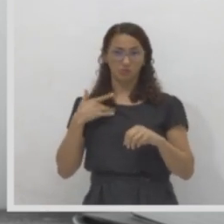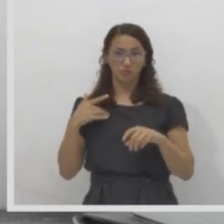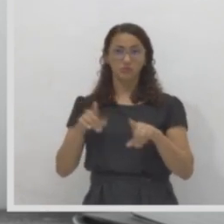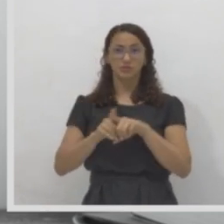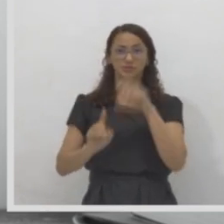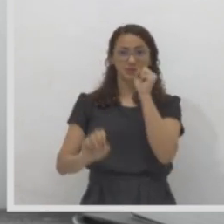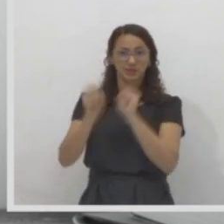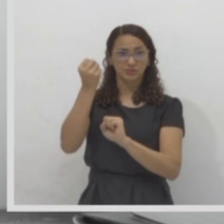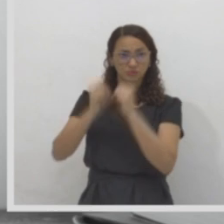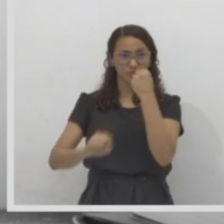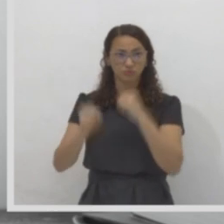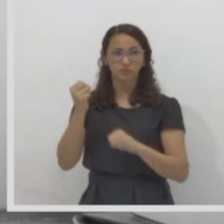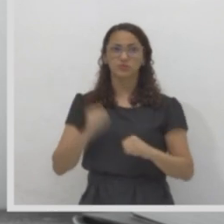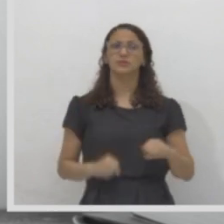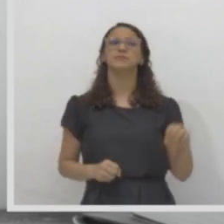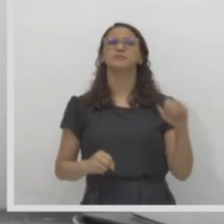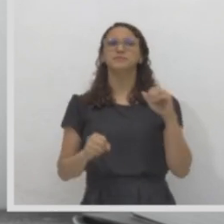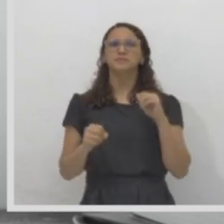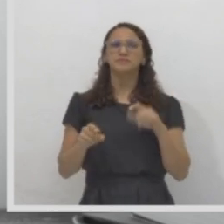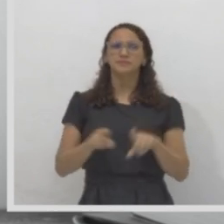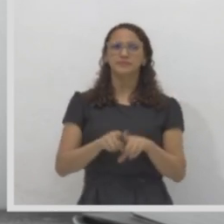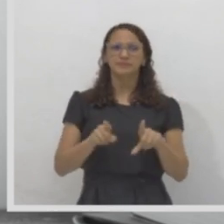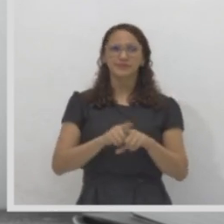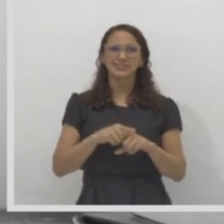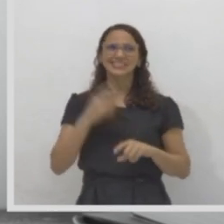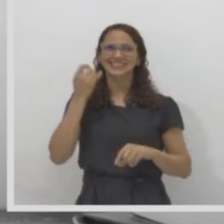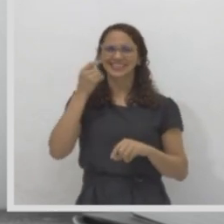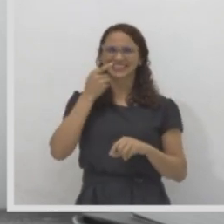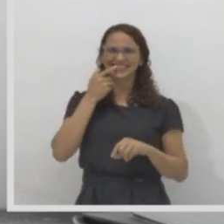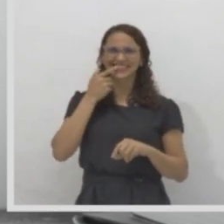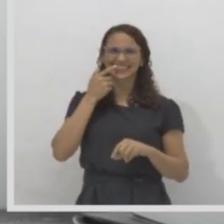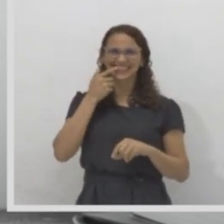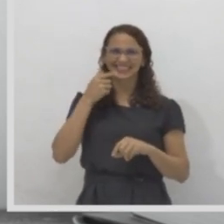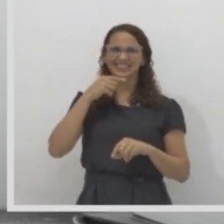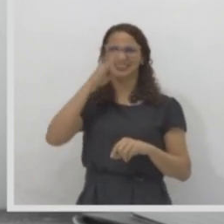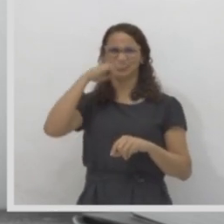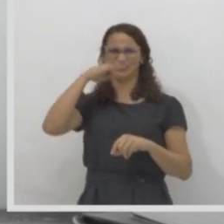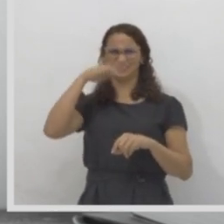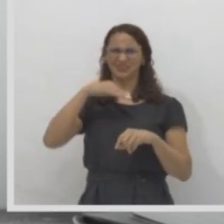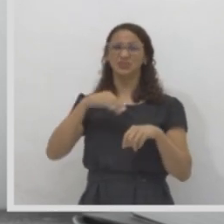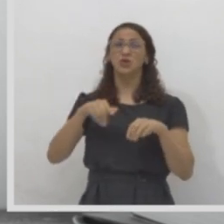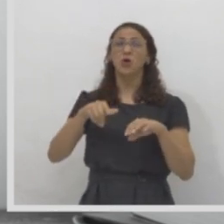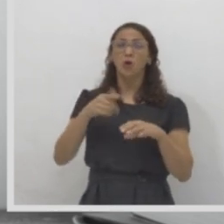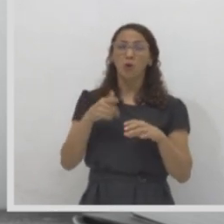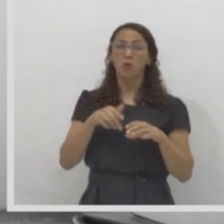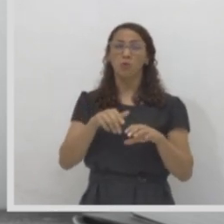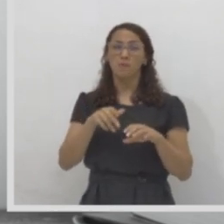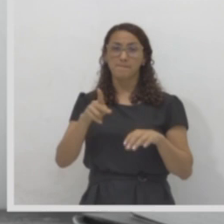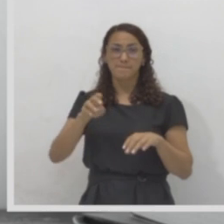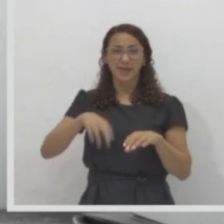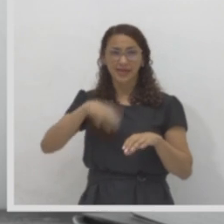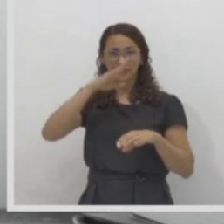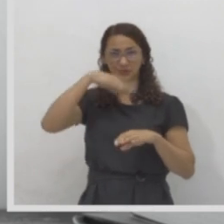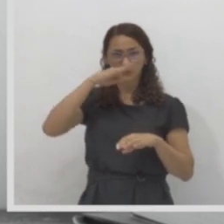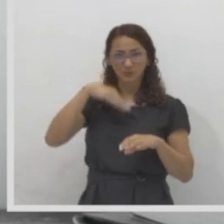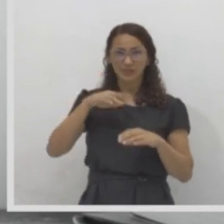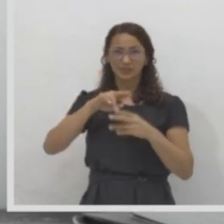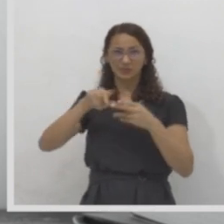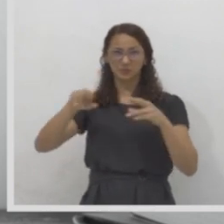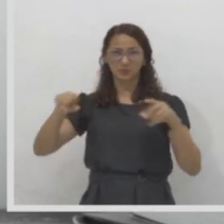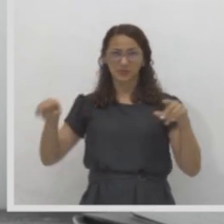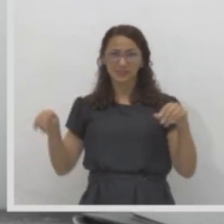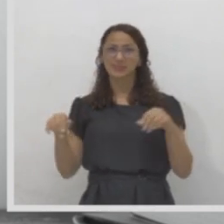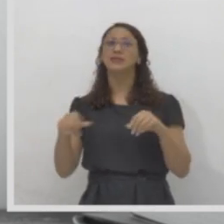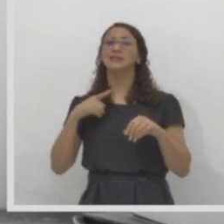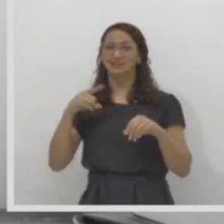por bactérias. Existem bactérias que habitam o intestino de animais e auxiliam na digestão dos alimentos.